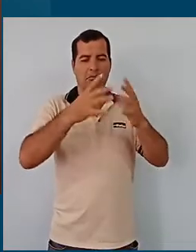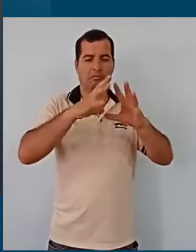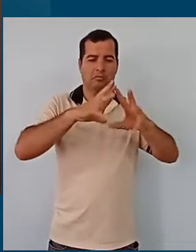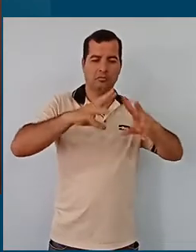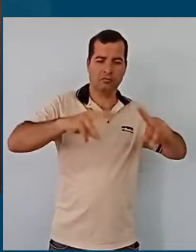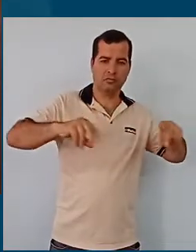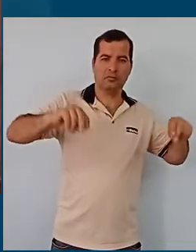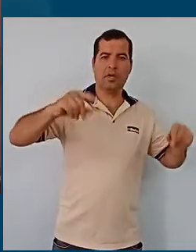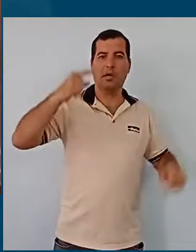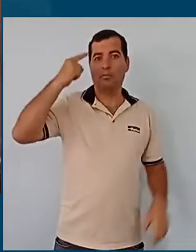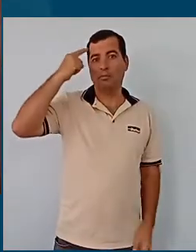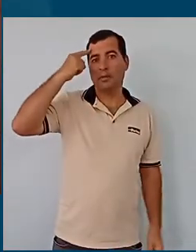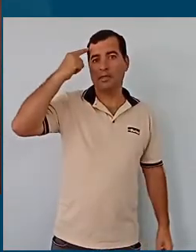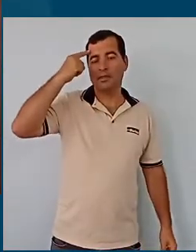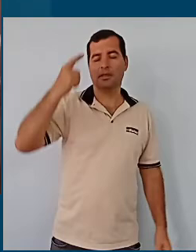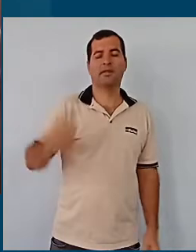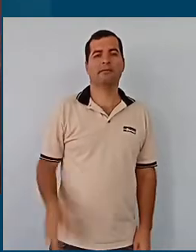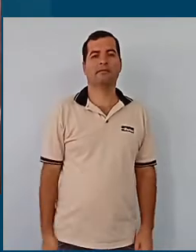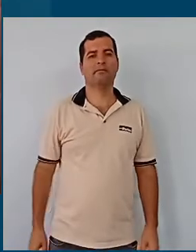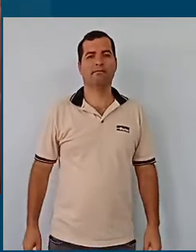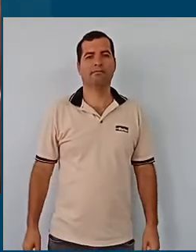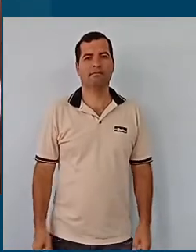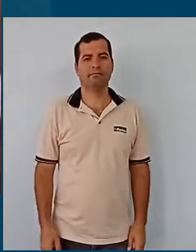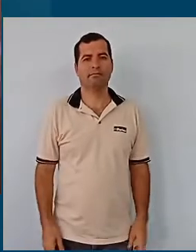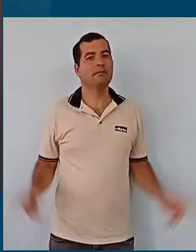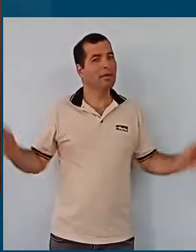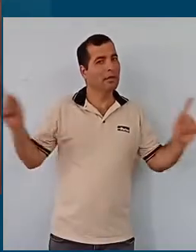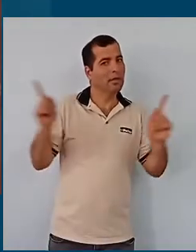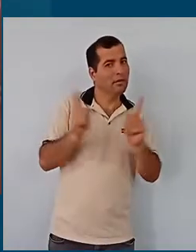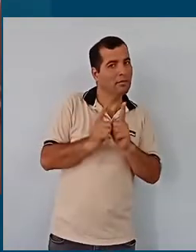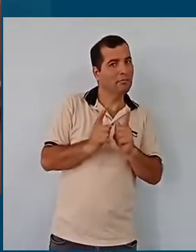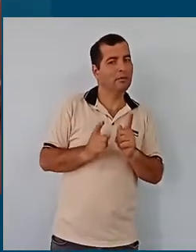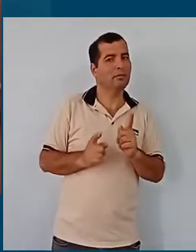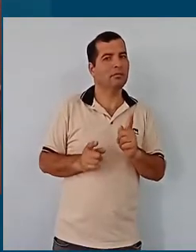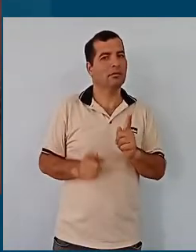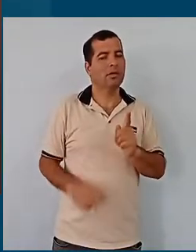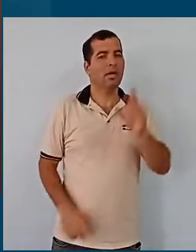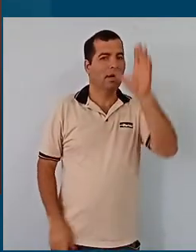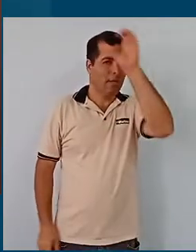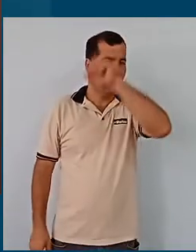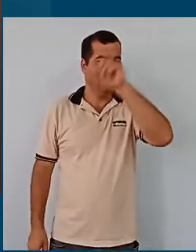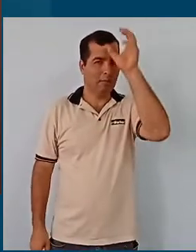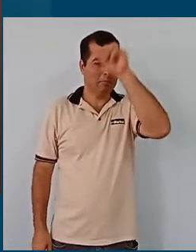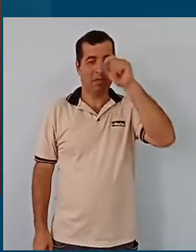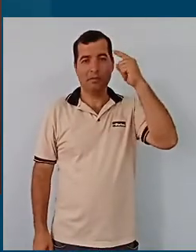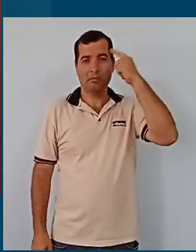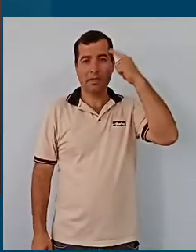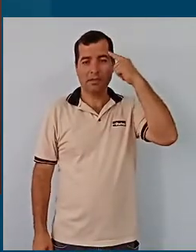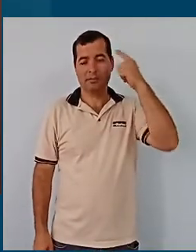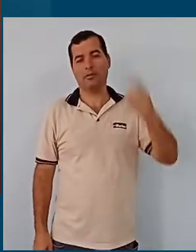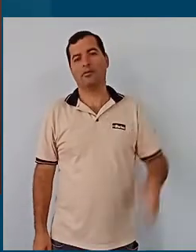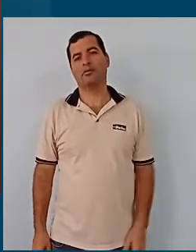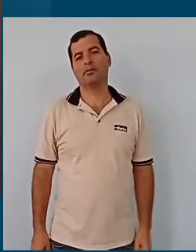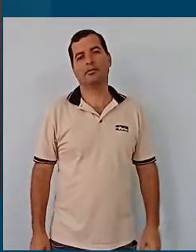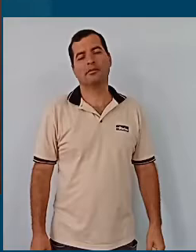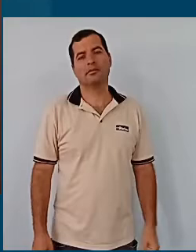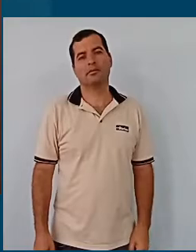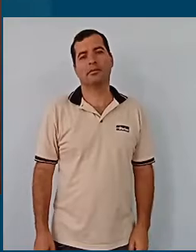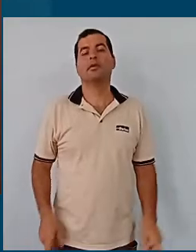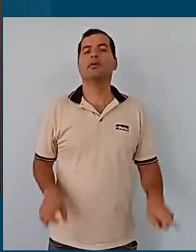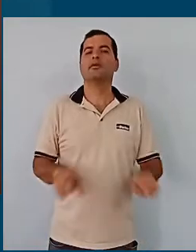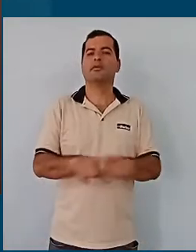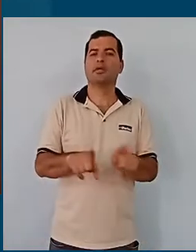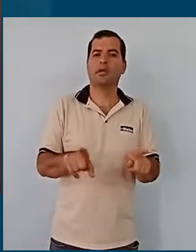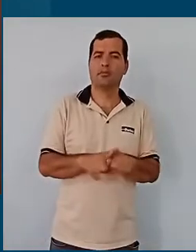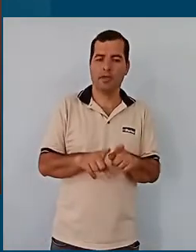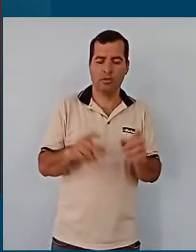pensar, né? Em poucas palavras, aprendem a pensar, né? E também vão formando,